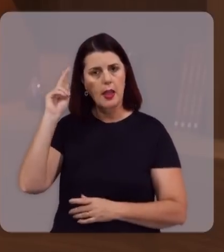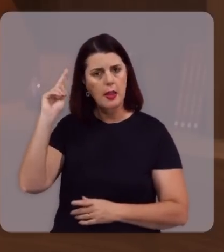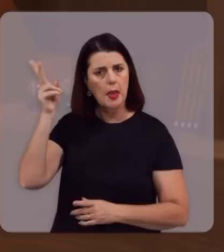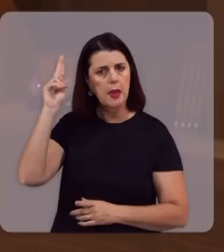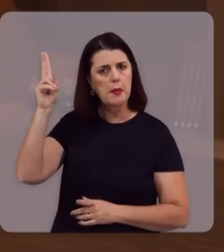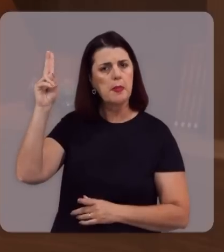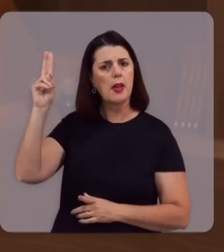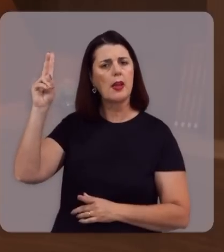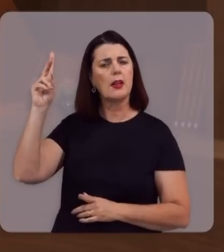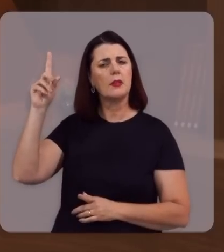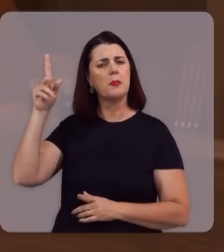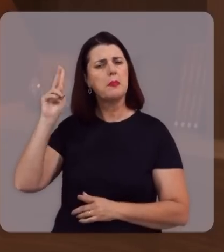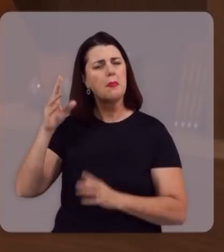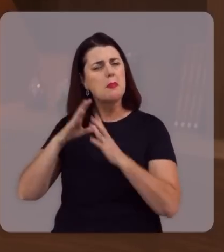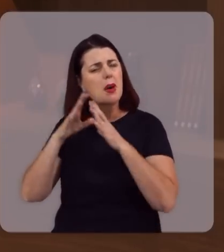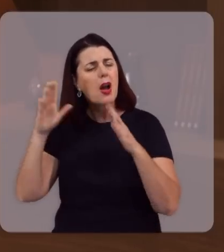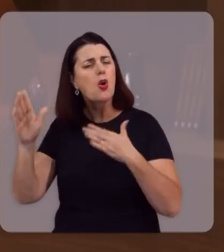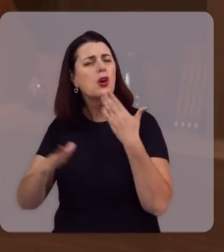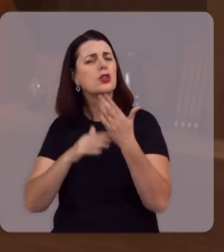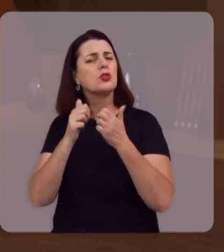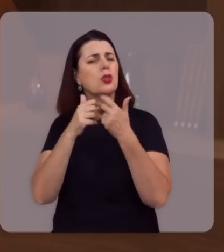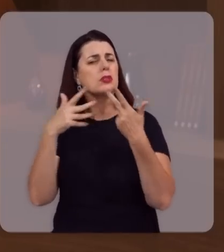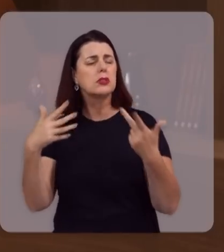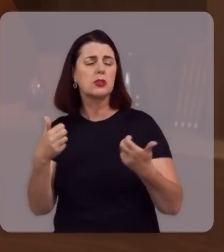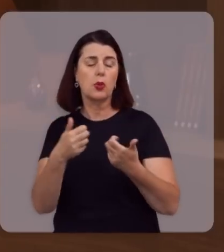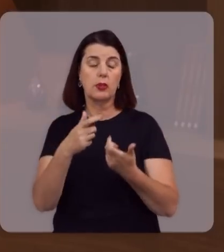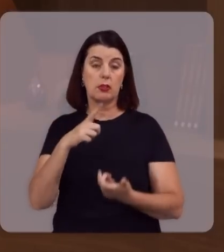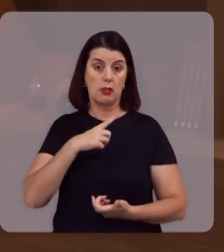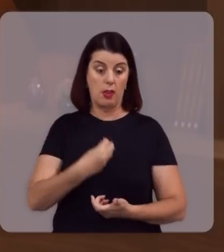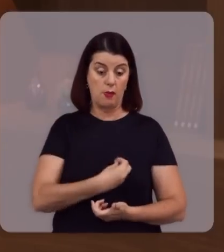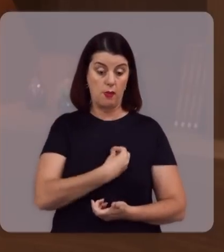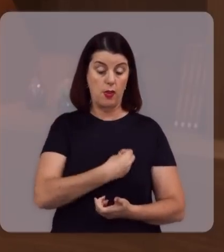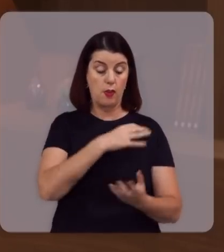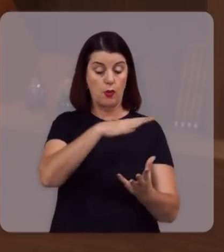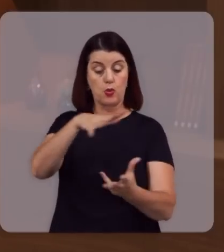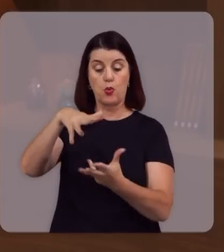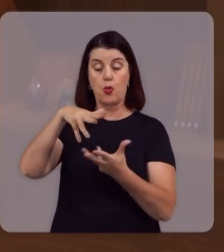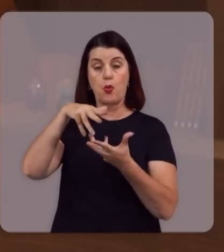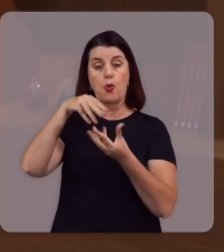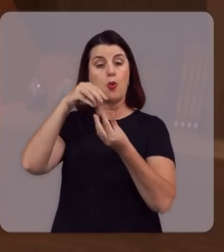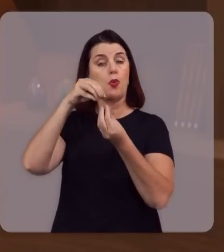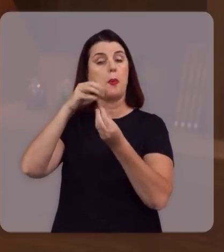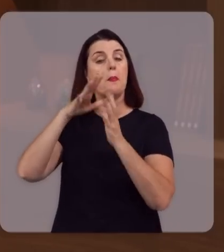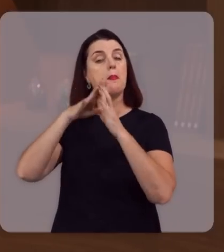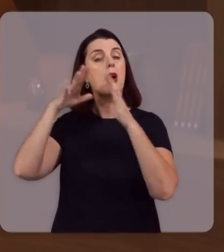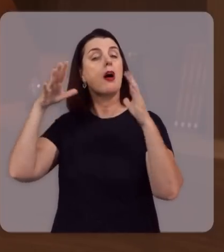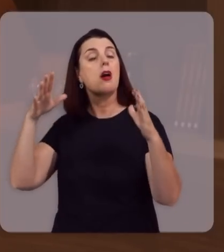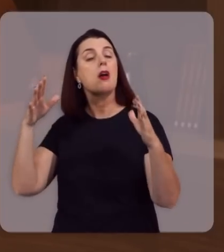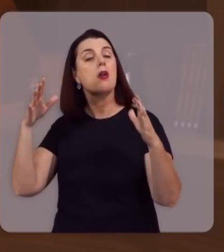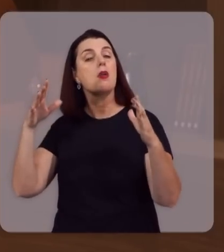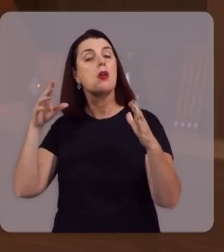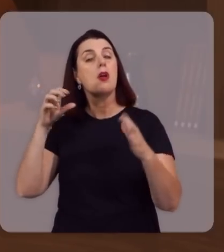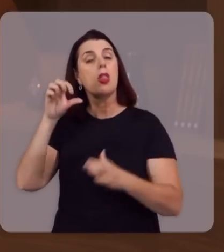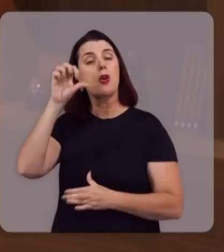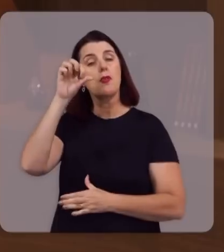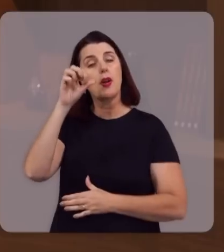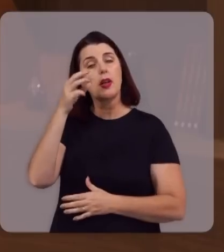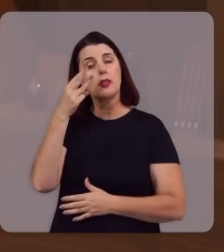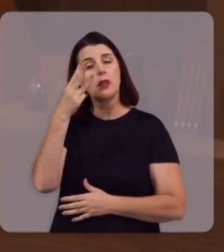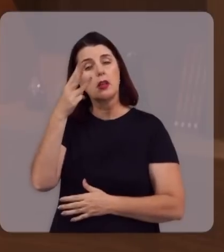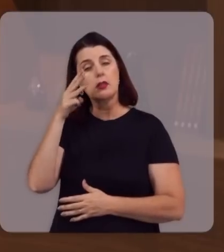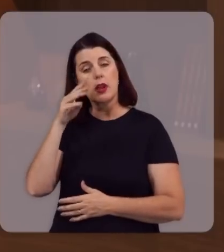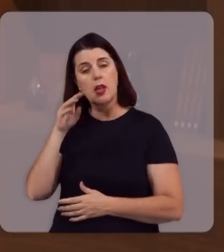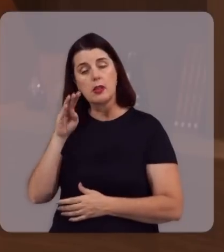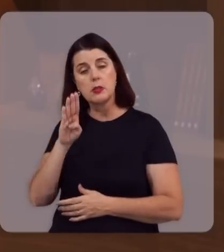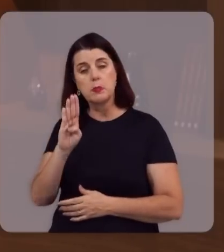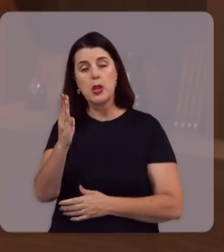sendo transcendente, maior do que tudo quanto existe, num universo que transcende aos 93 bilhões de anos-luz